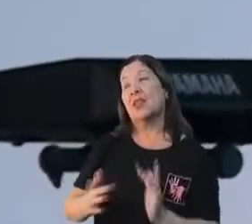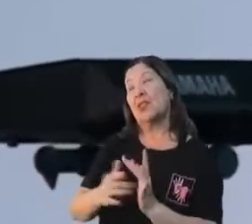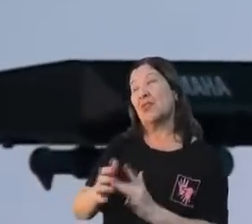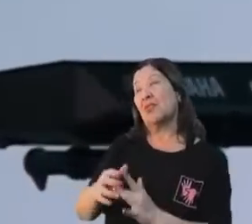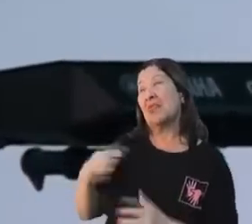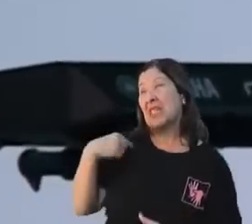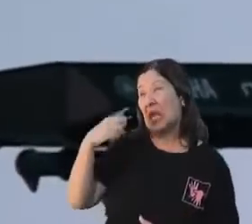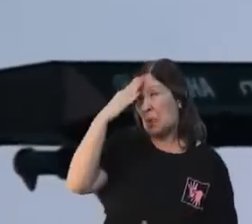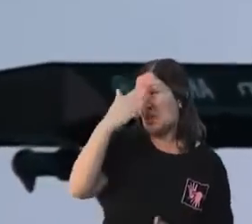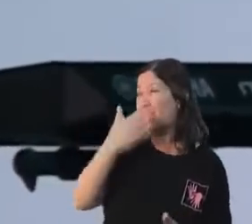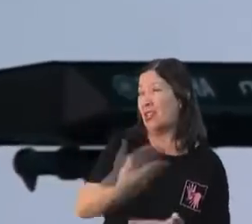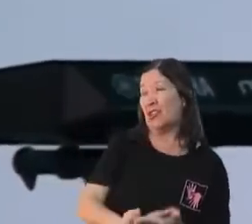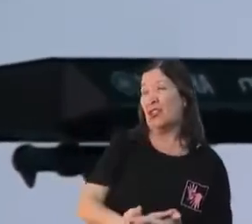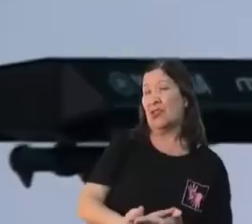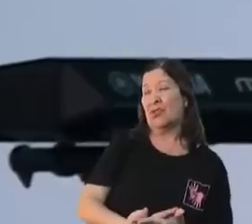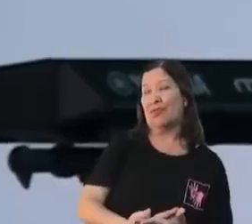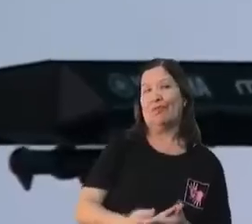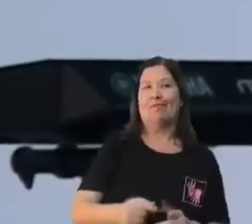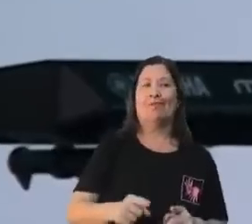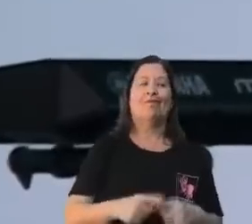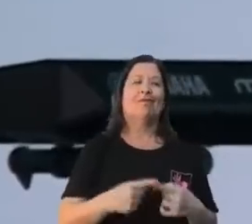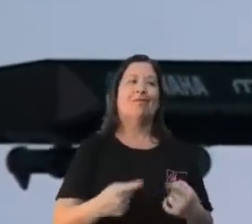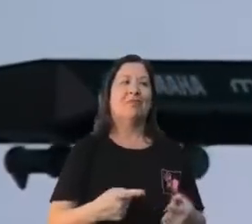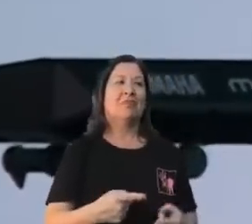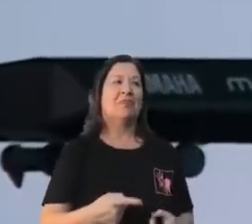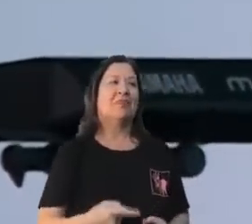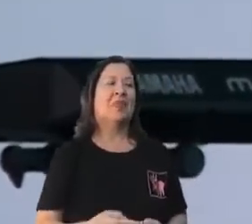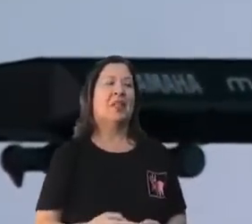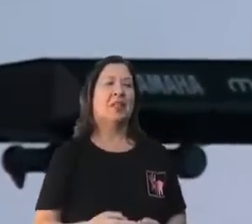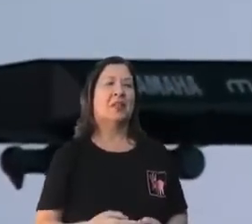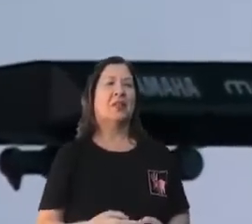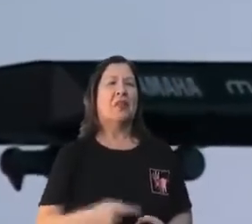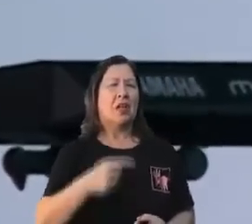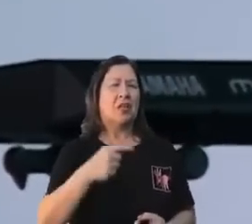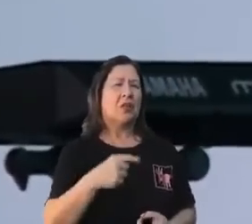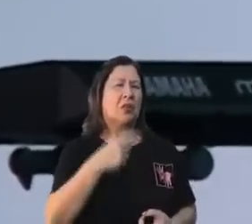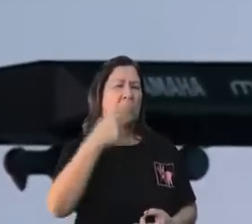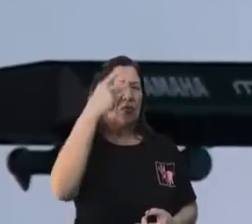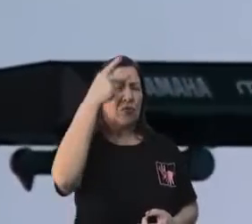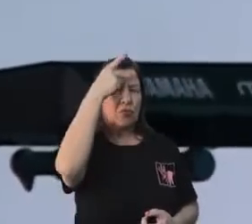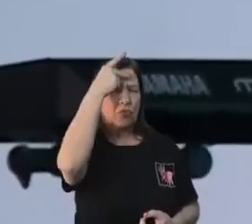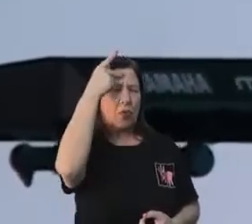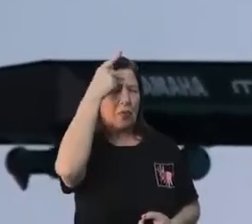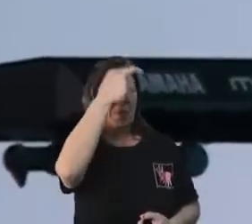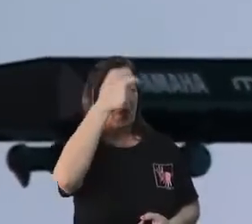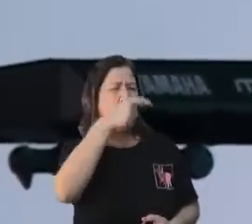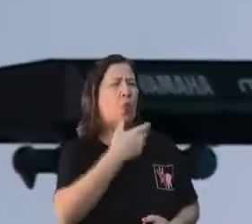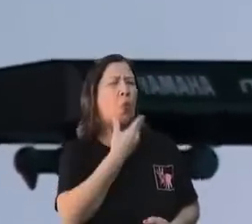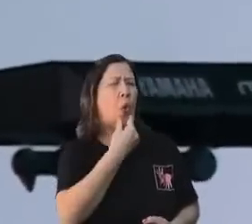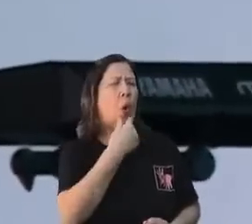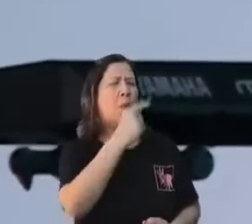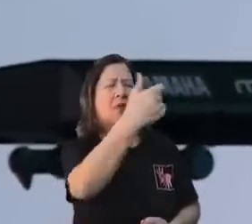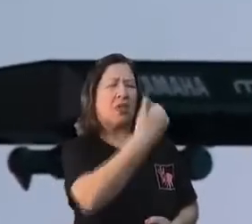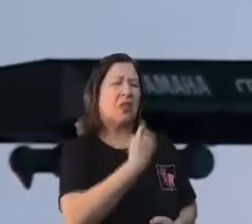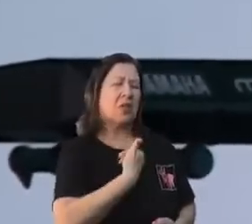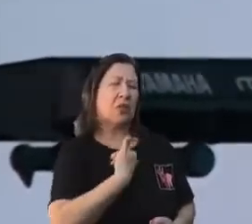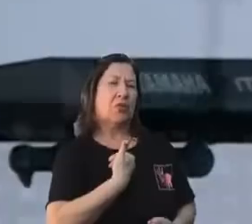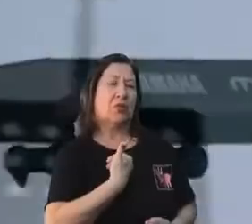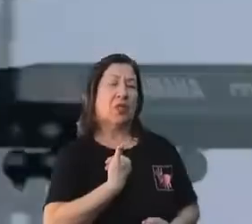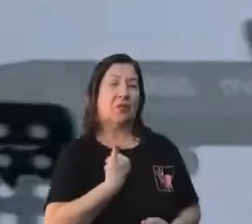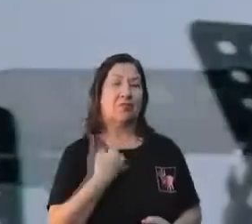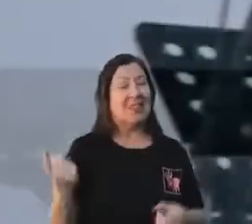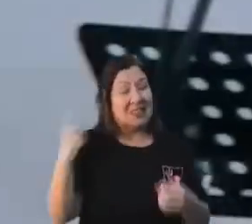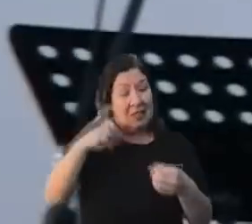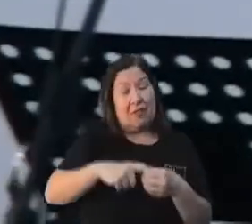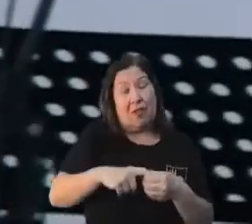centurião que coordenou a cerimônia vier aqui me contar. Não tinha zap zap na época, teve que ir lá chamar o cara, trazer o cara de volta